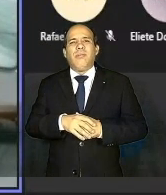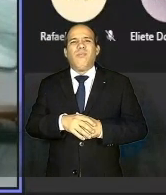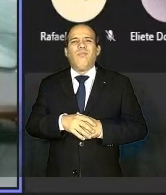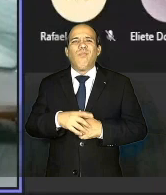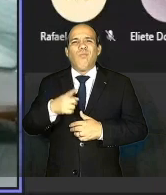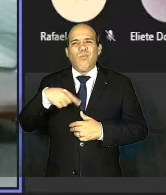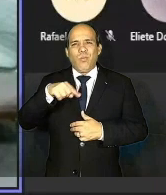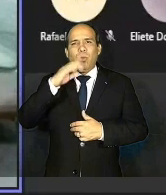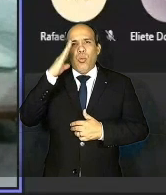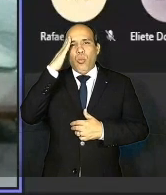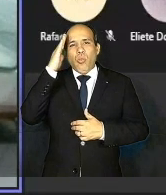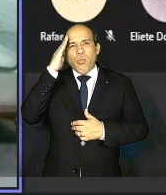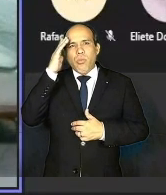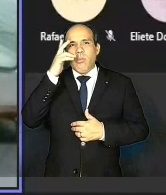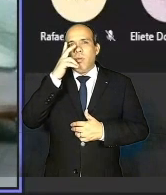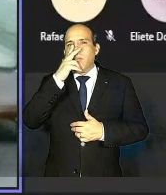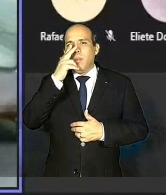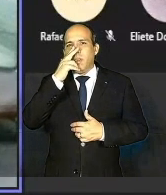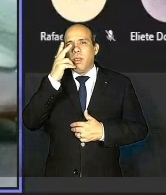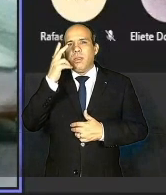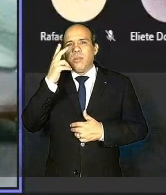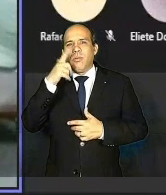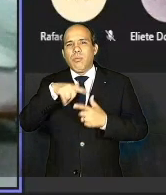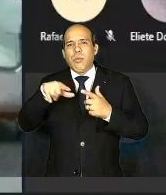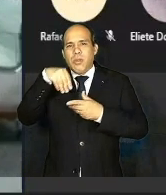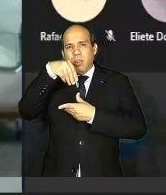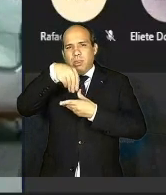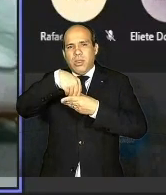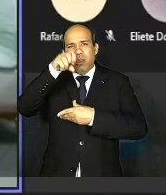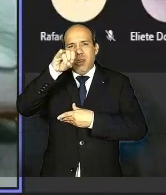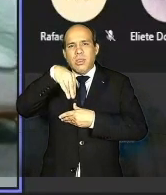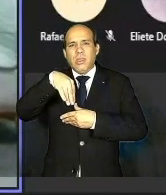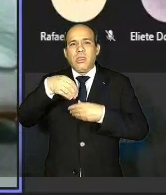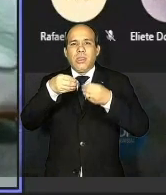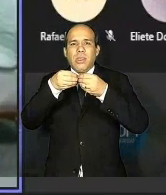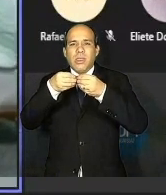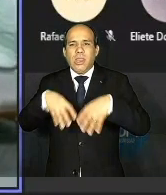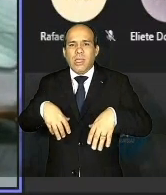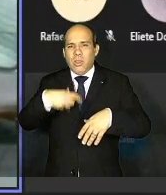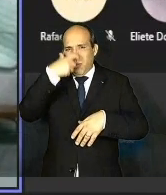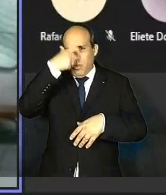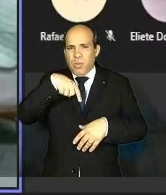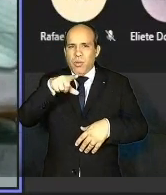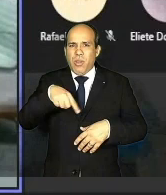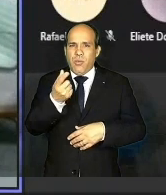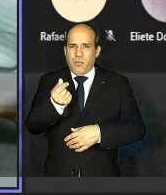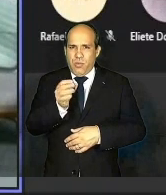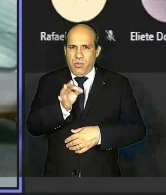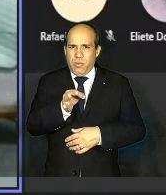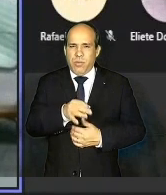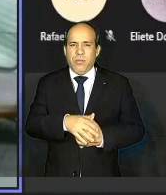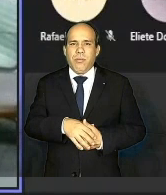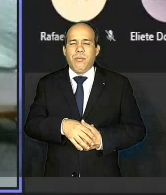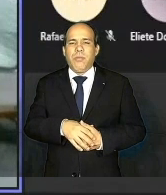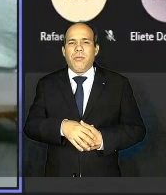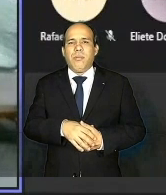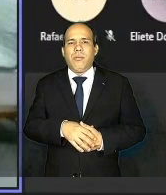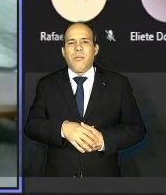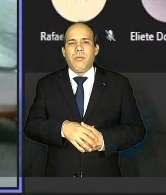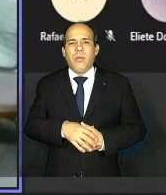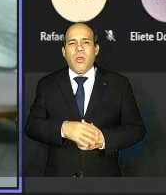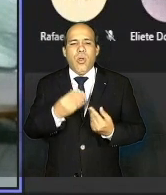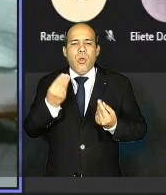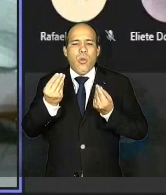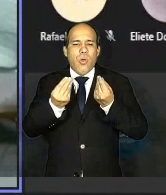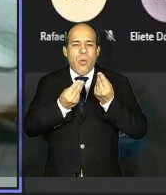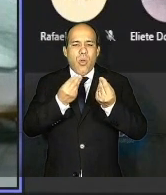da natureza, etc., isso aí nossa compreensão seria um fortuito interno, né? Sim. Enfim, agora o dano moral, vamos lá, o dano moral é o valor,